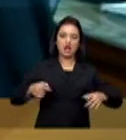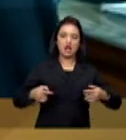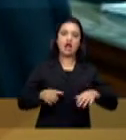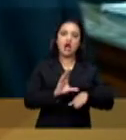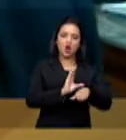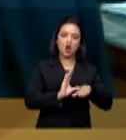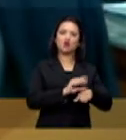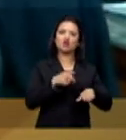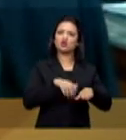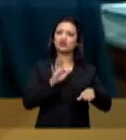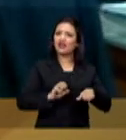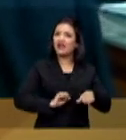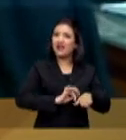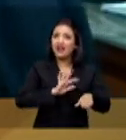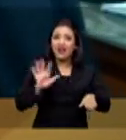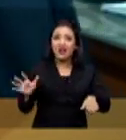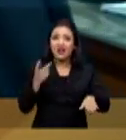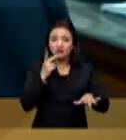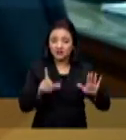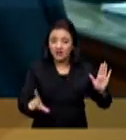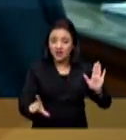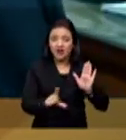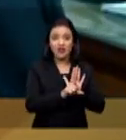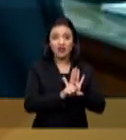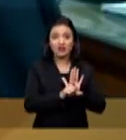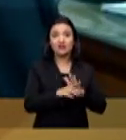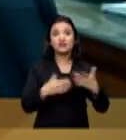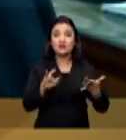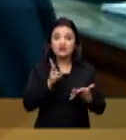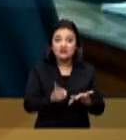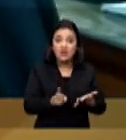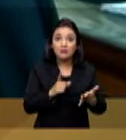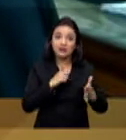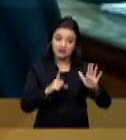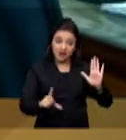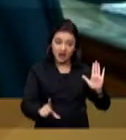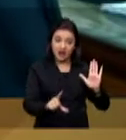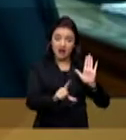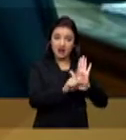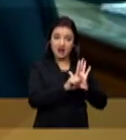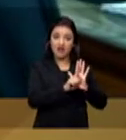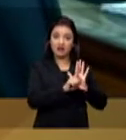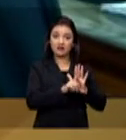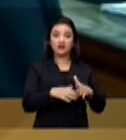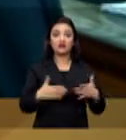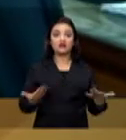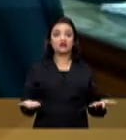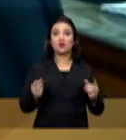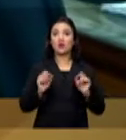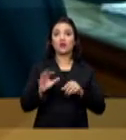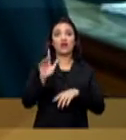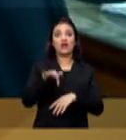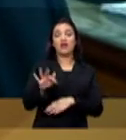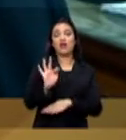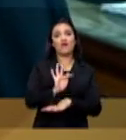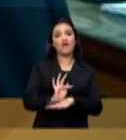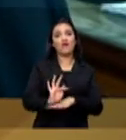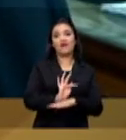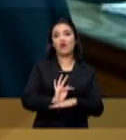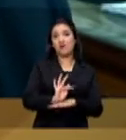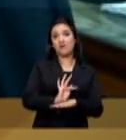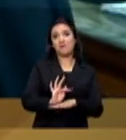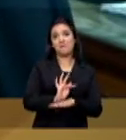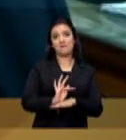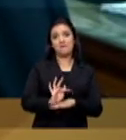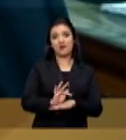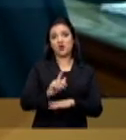clara ao remeter à lei. E toda vez que a Constituição remete à lei, é no sentido formal e